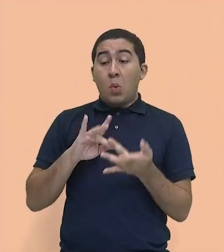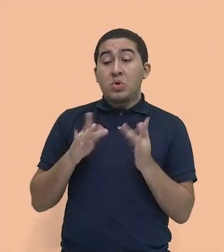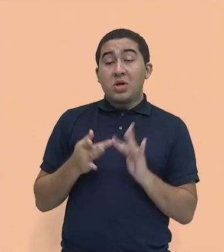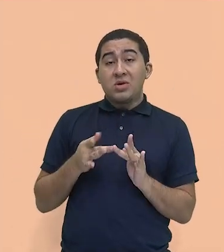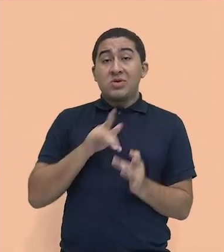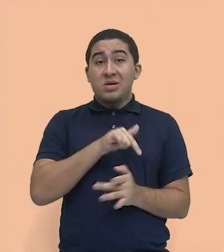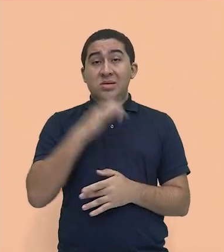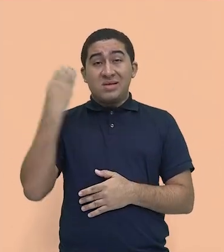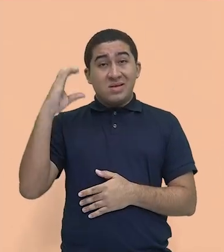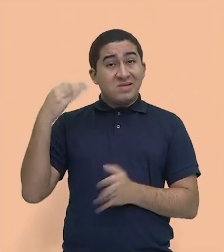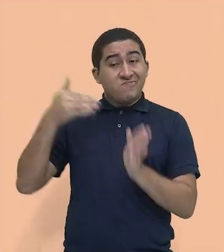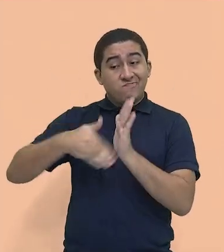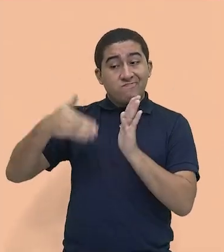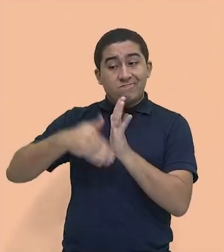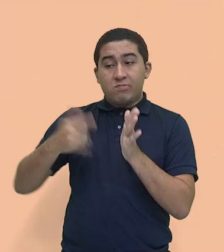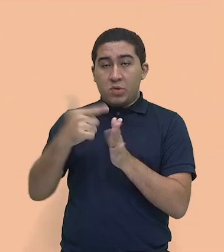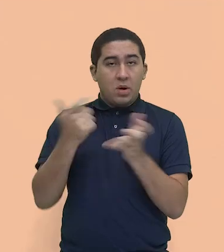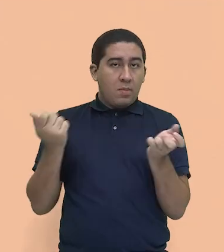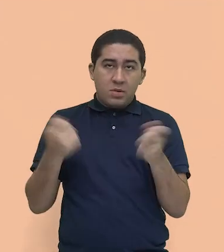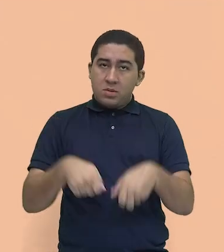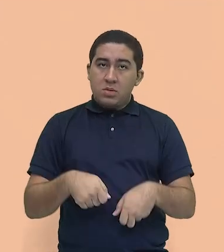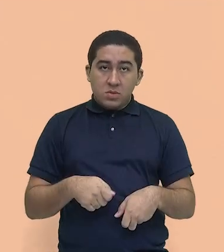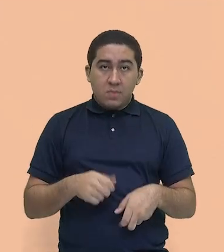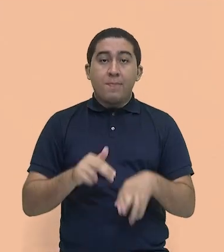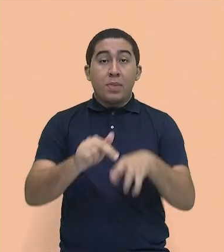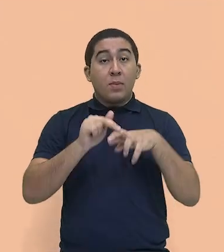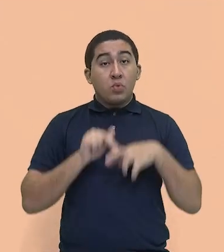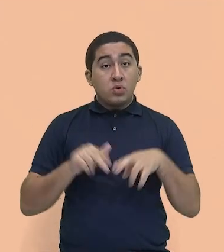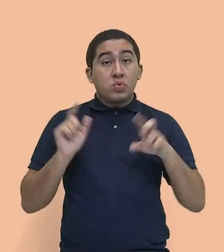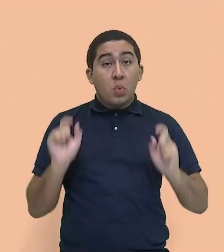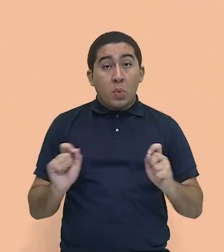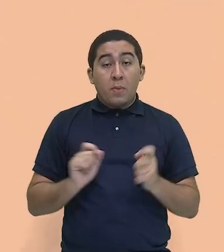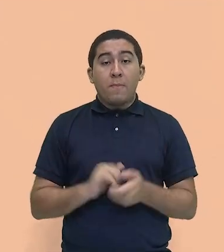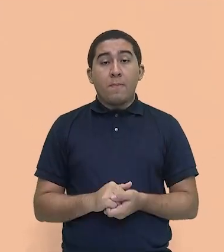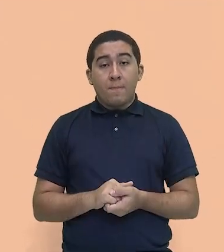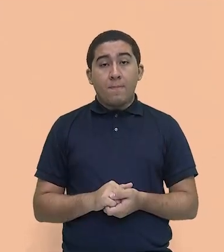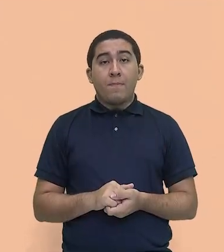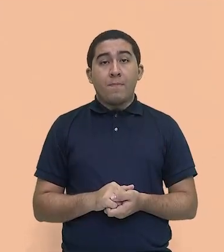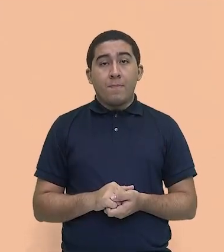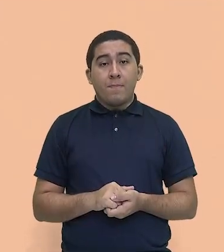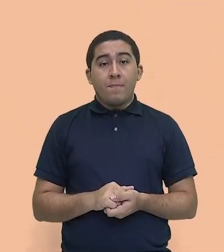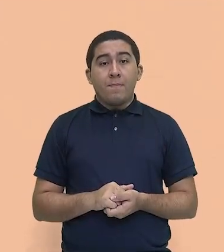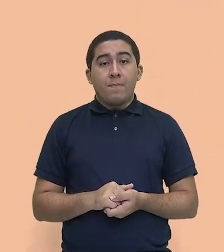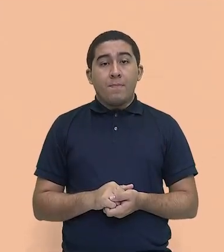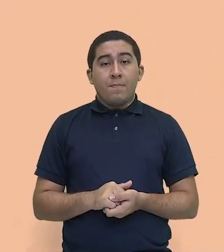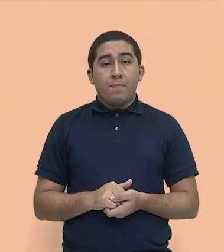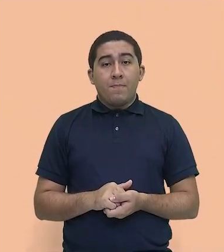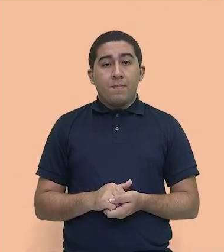tem essa capacidade de fazer. É por isso que há esses